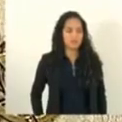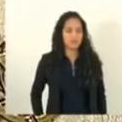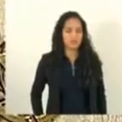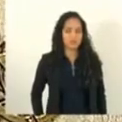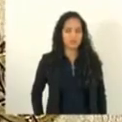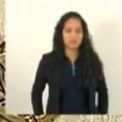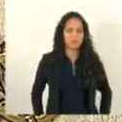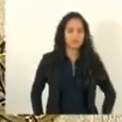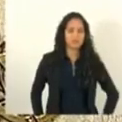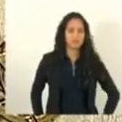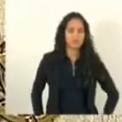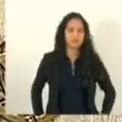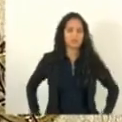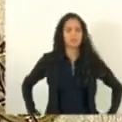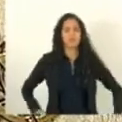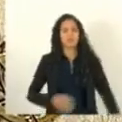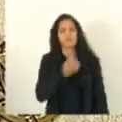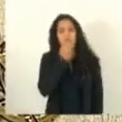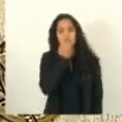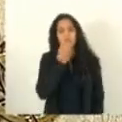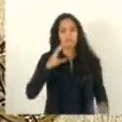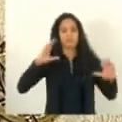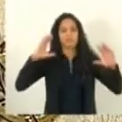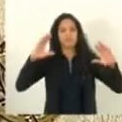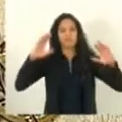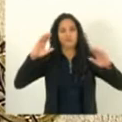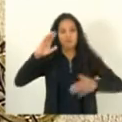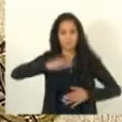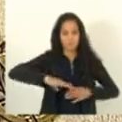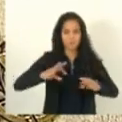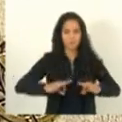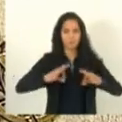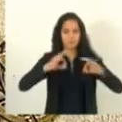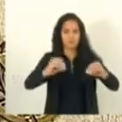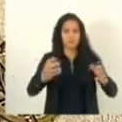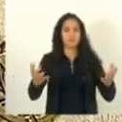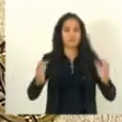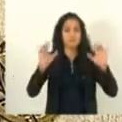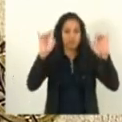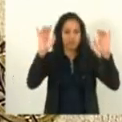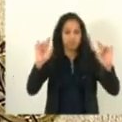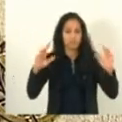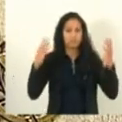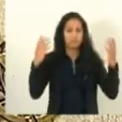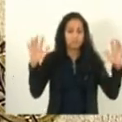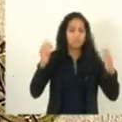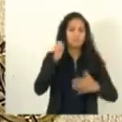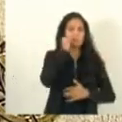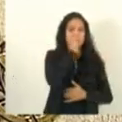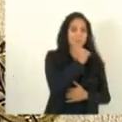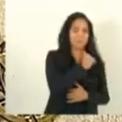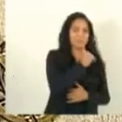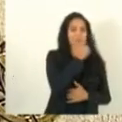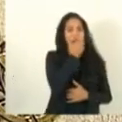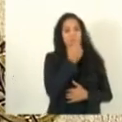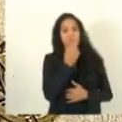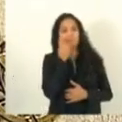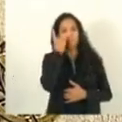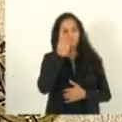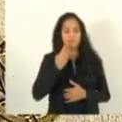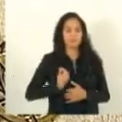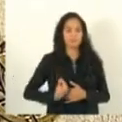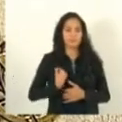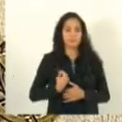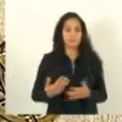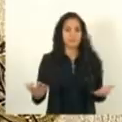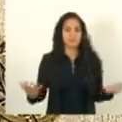Boa tarde a todos. Queria fazer uma saudação especial a todos os deputados e deputadas presentes.